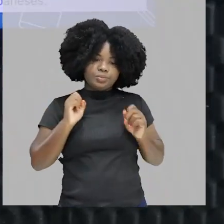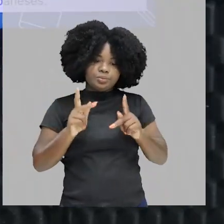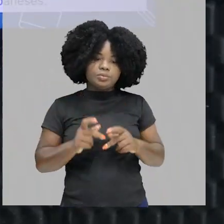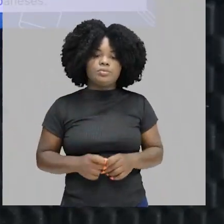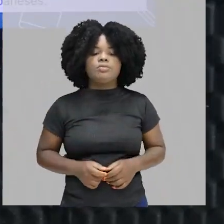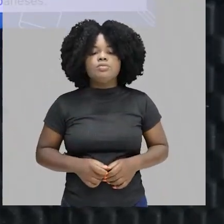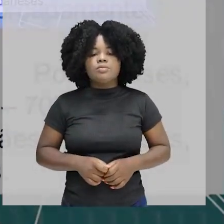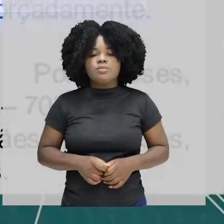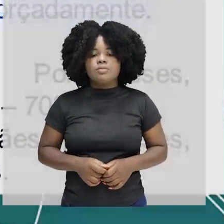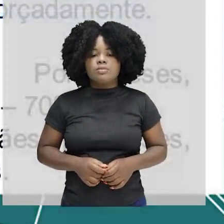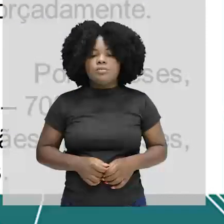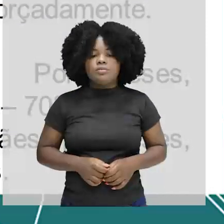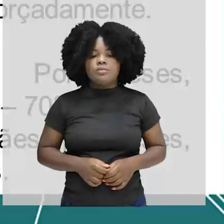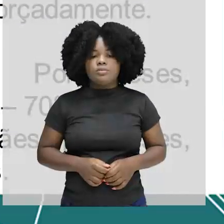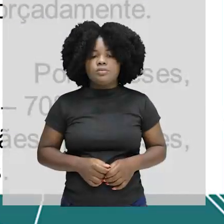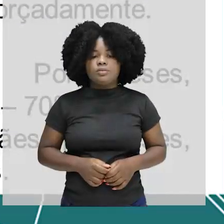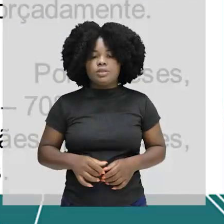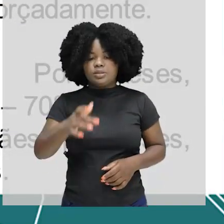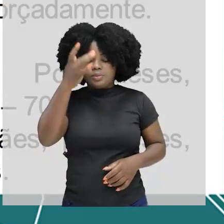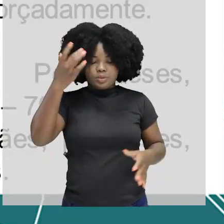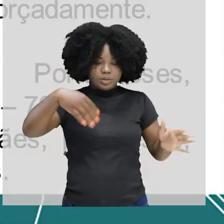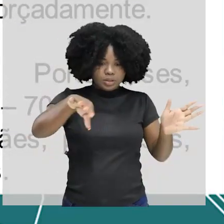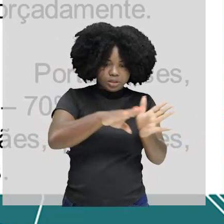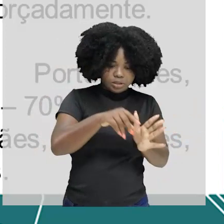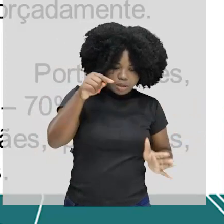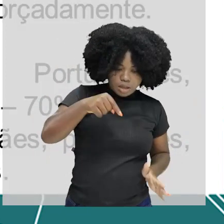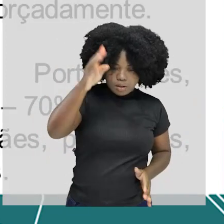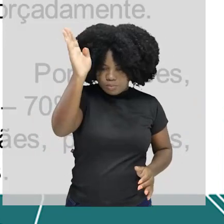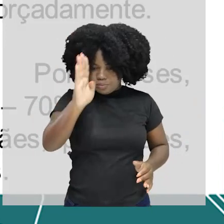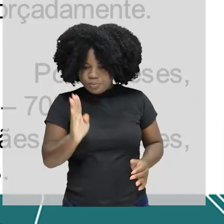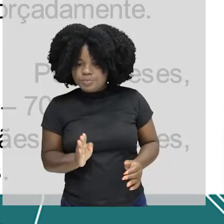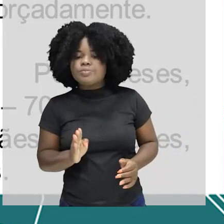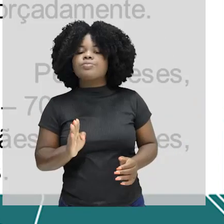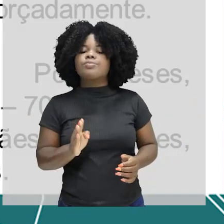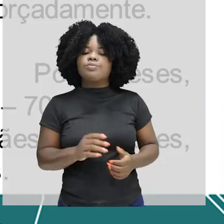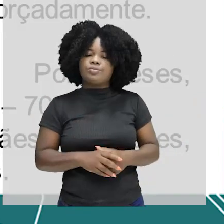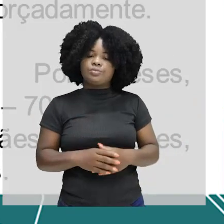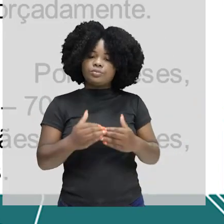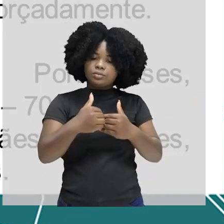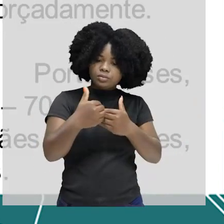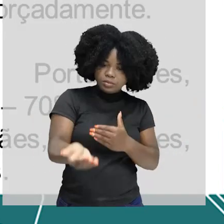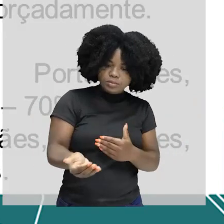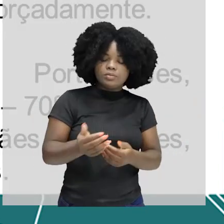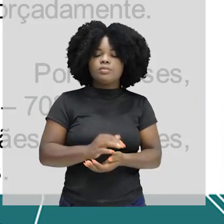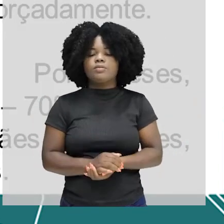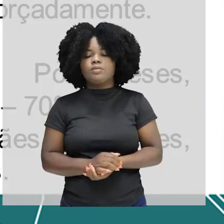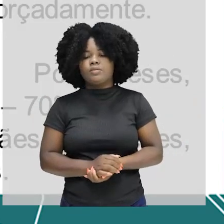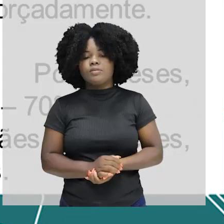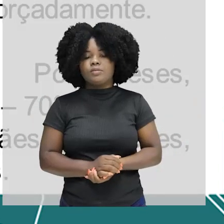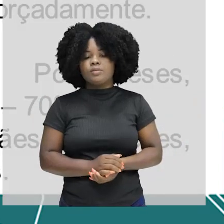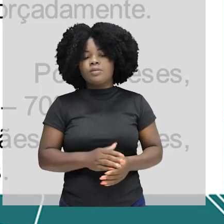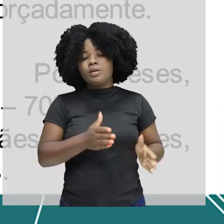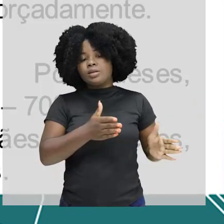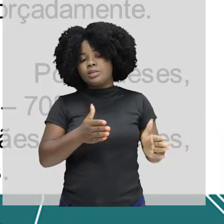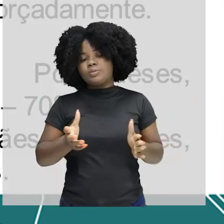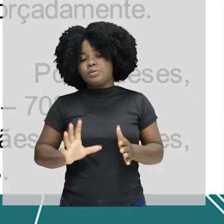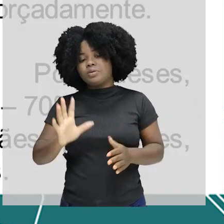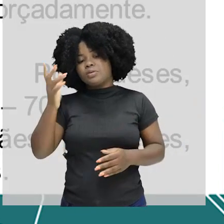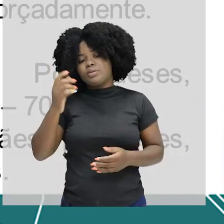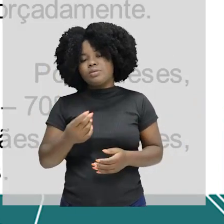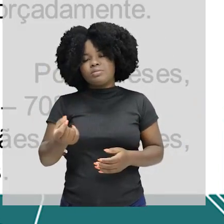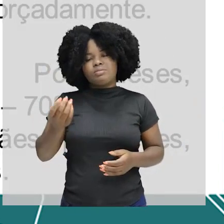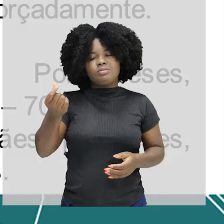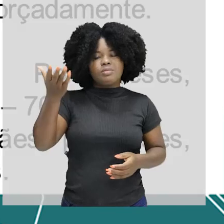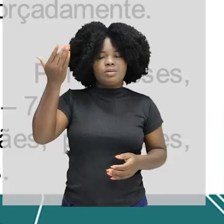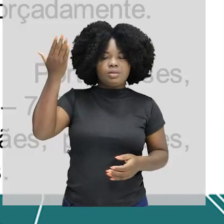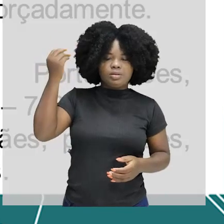correntes imigratórias, ou seja, aqueles que chegaram aqui no Brasil, do externo, tá? Esse processo vai acontecer, claro, desde da